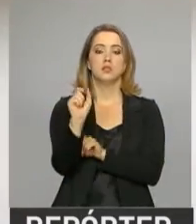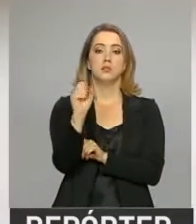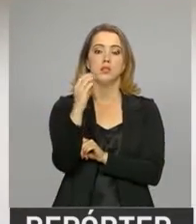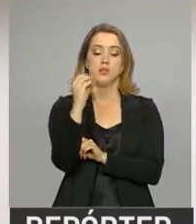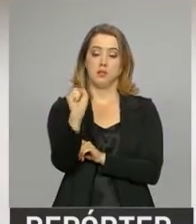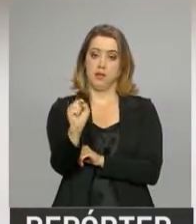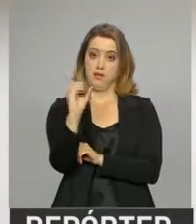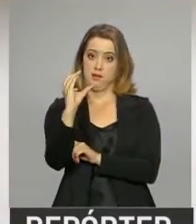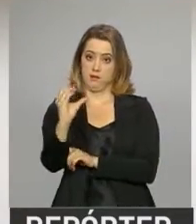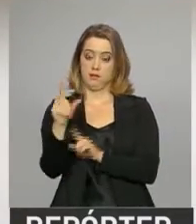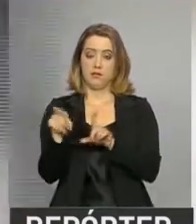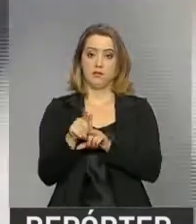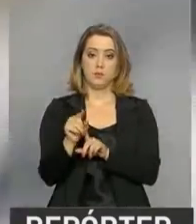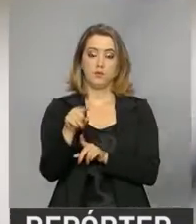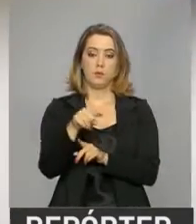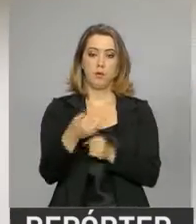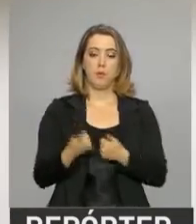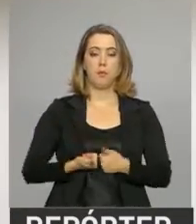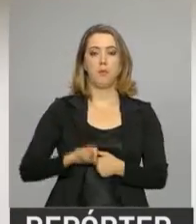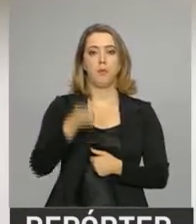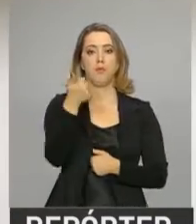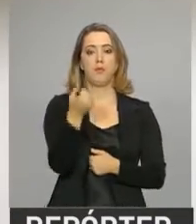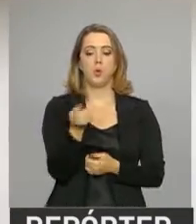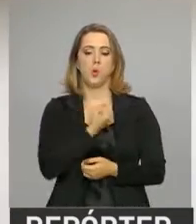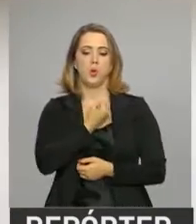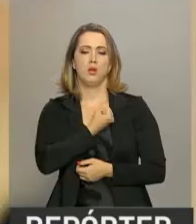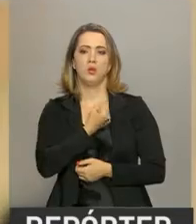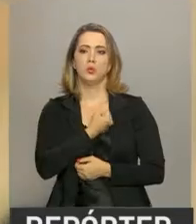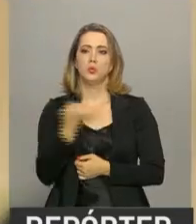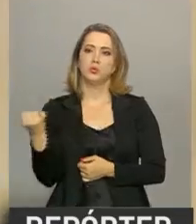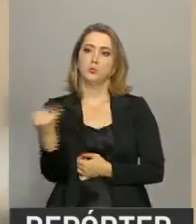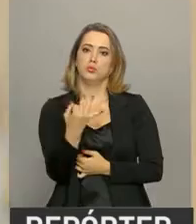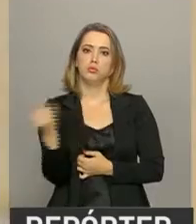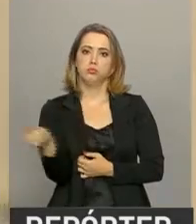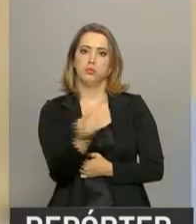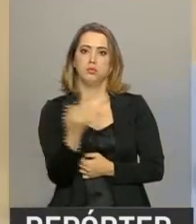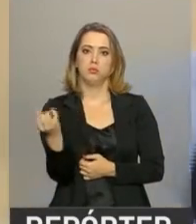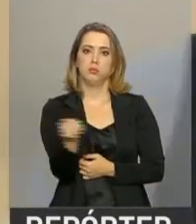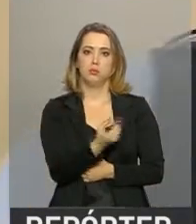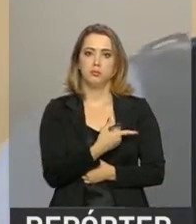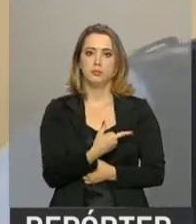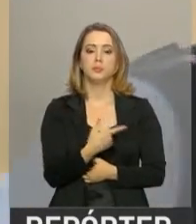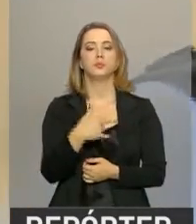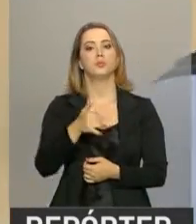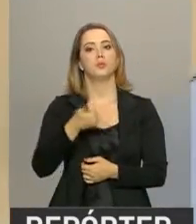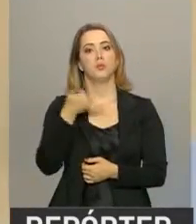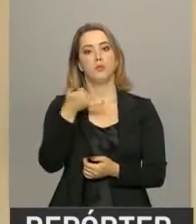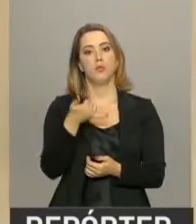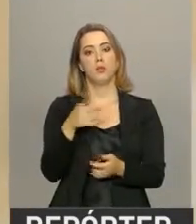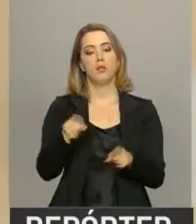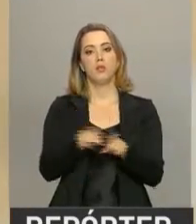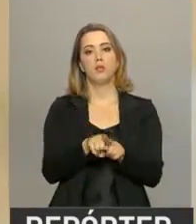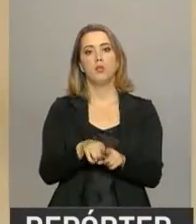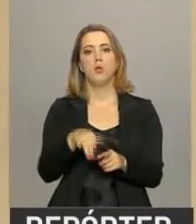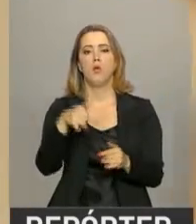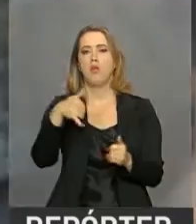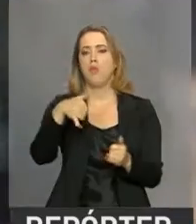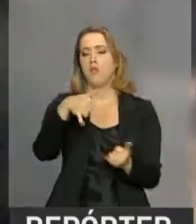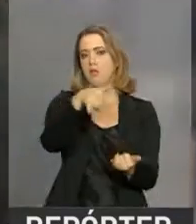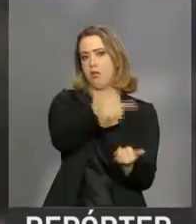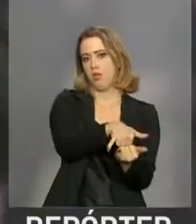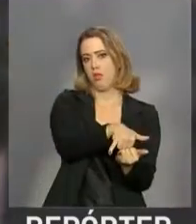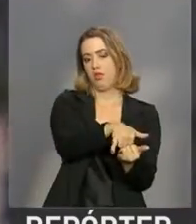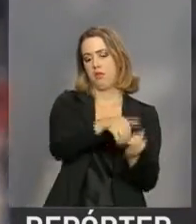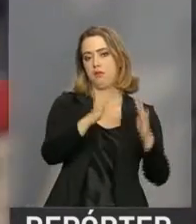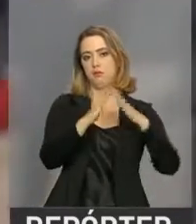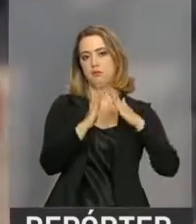objetivos da medida é aumentar a disponibilidade de números na telefonia móvel ligações para telefones fixos não serão alterados